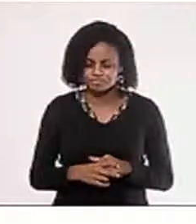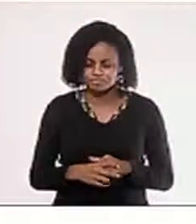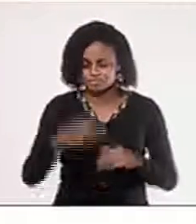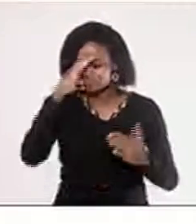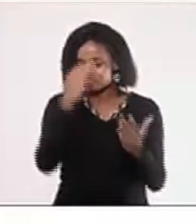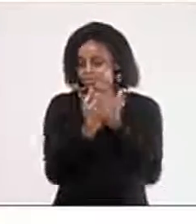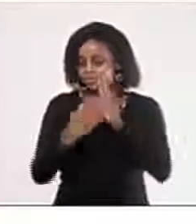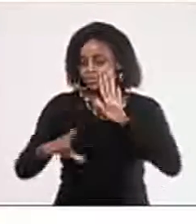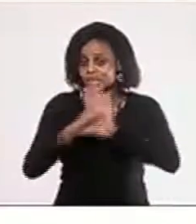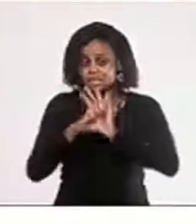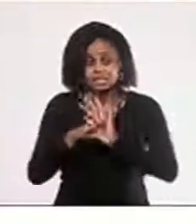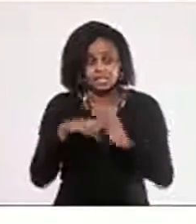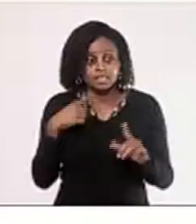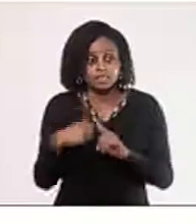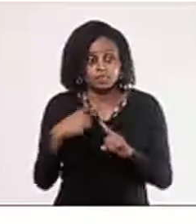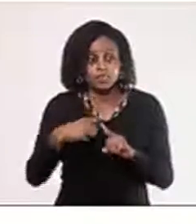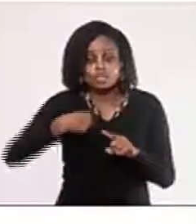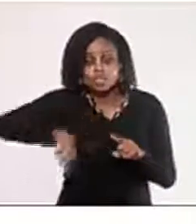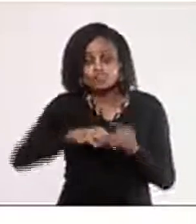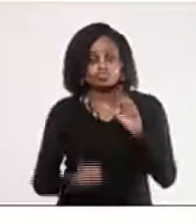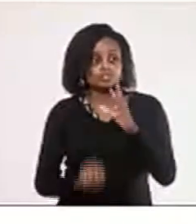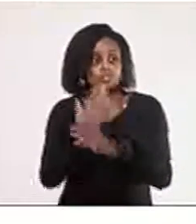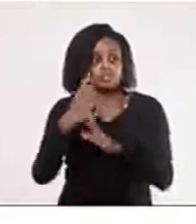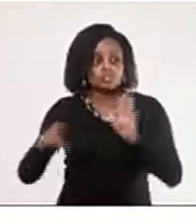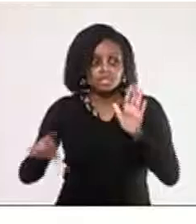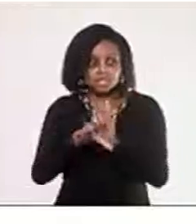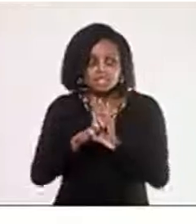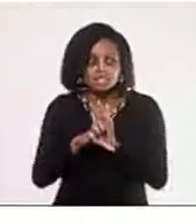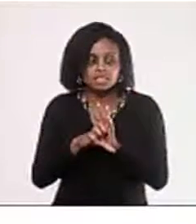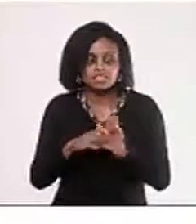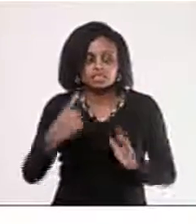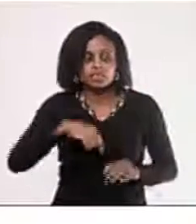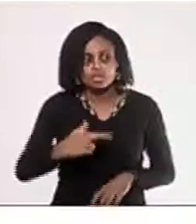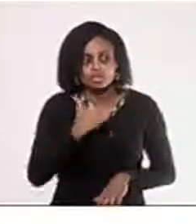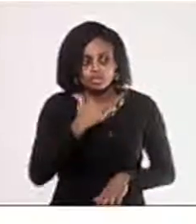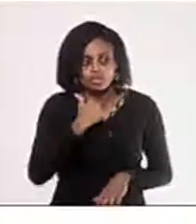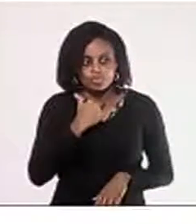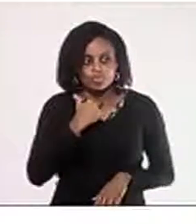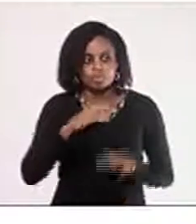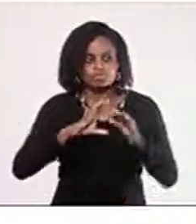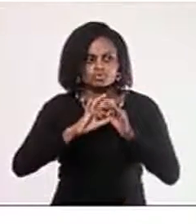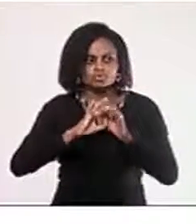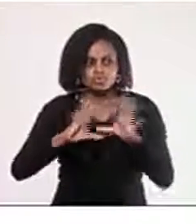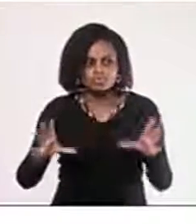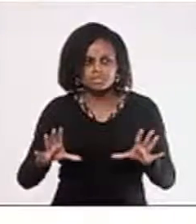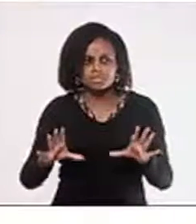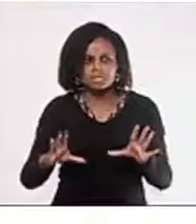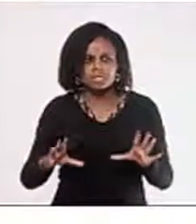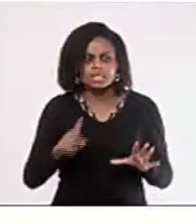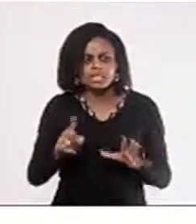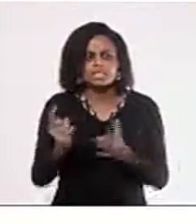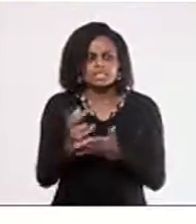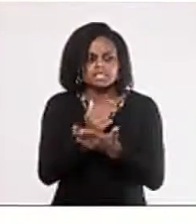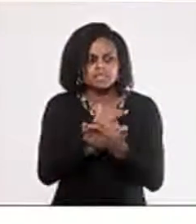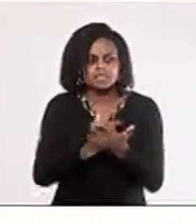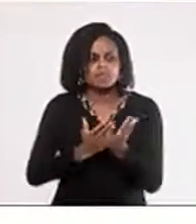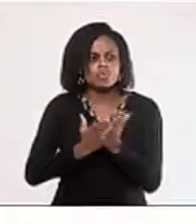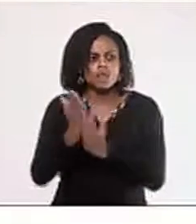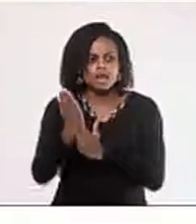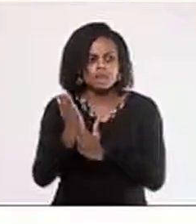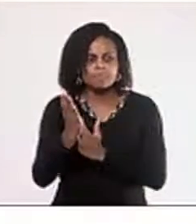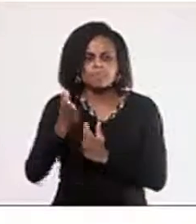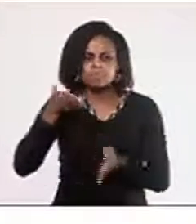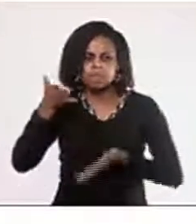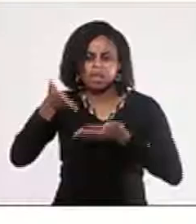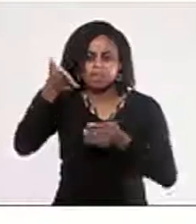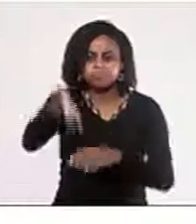a lei fazemos nós e nós não podemos permitir que se desenhe um caminho do